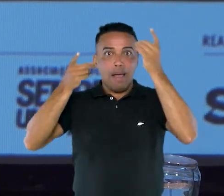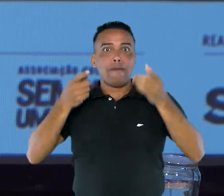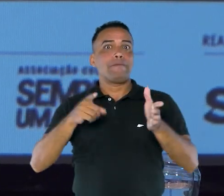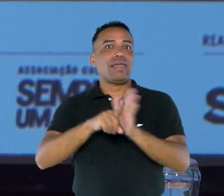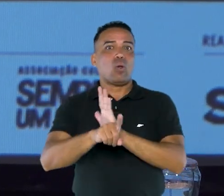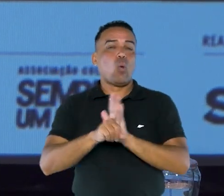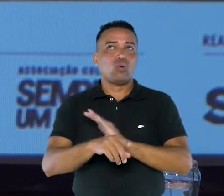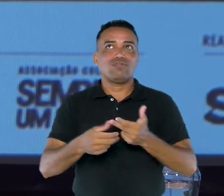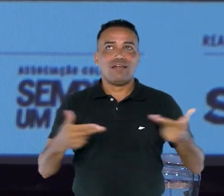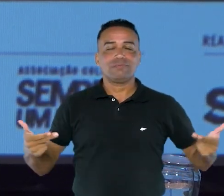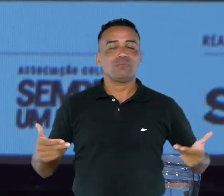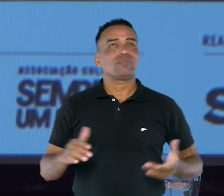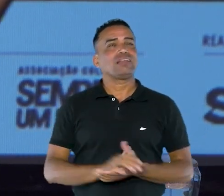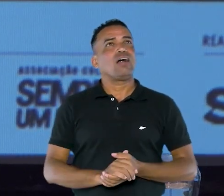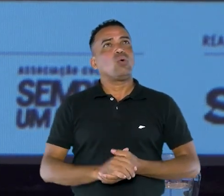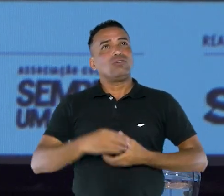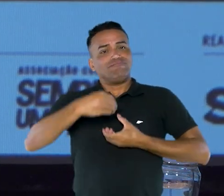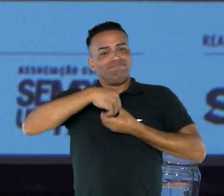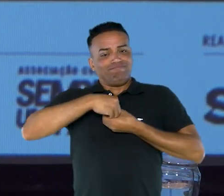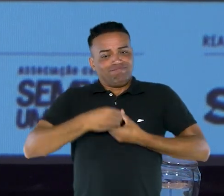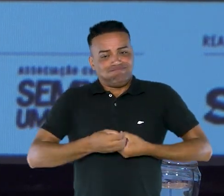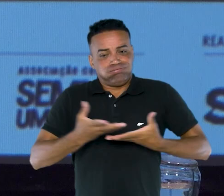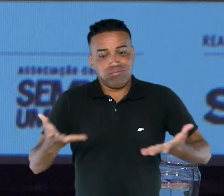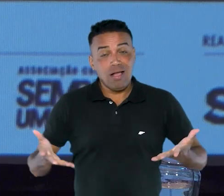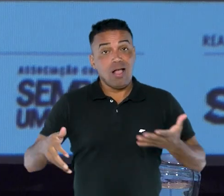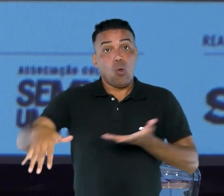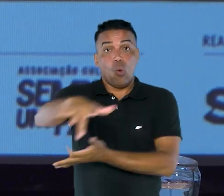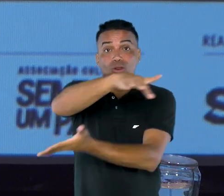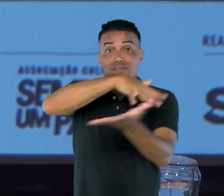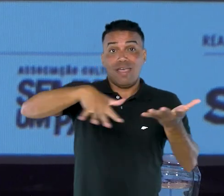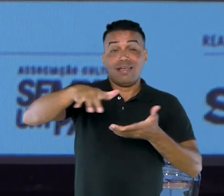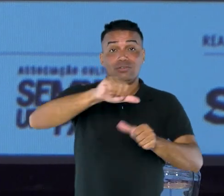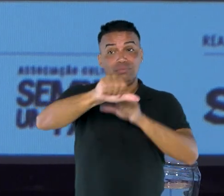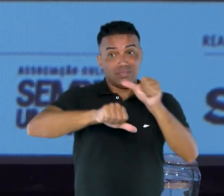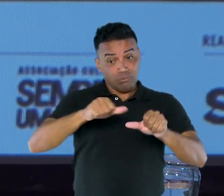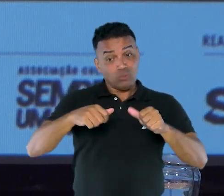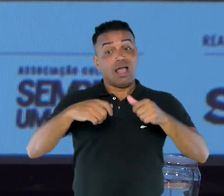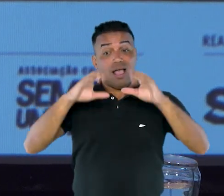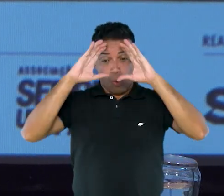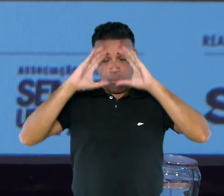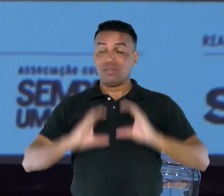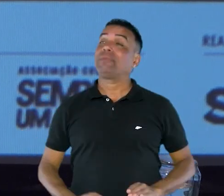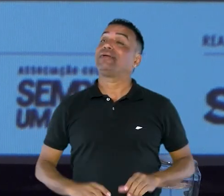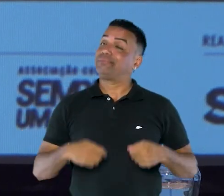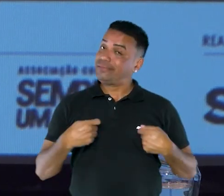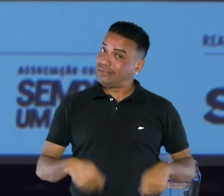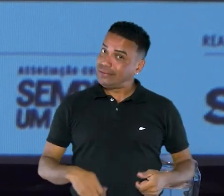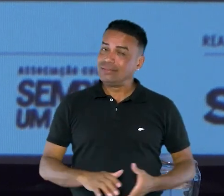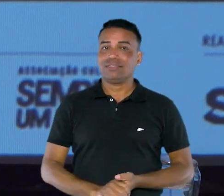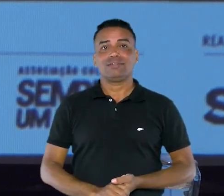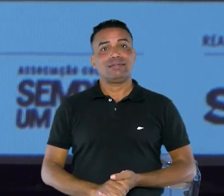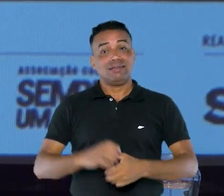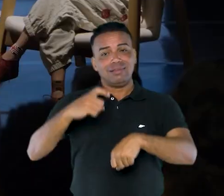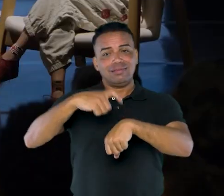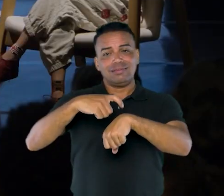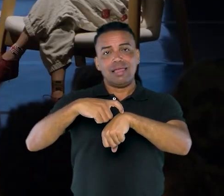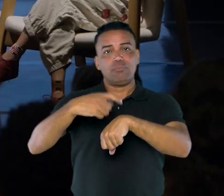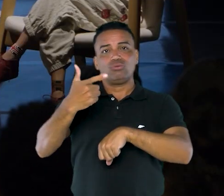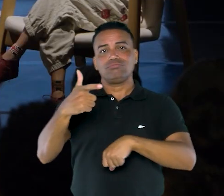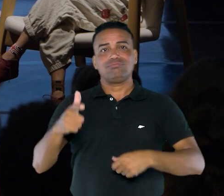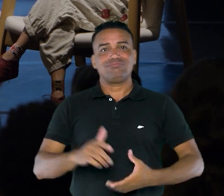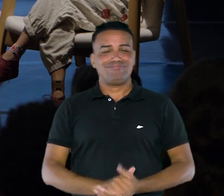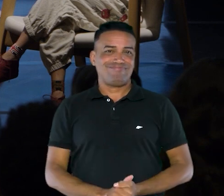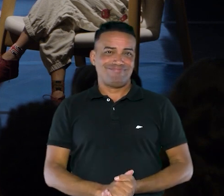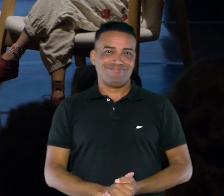consegue internalizar o que o universo está pedindo para a gente nesse momento, que vocês estão precisando mudar, não está legal isso daí, não. Sem tempo.